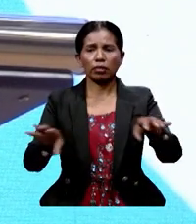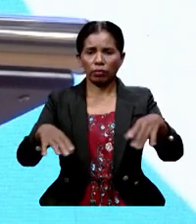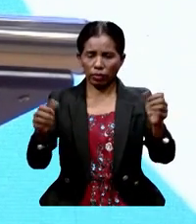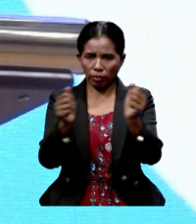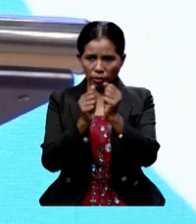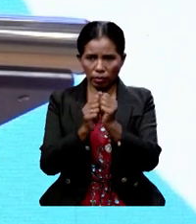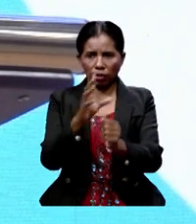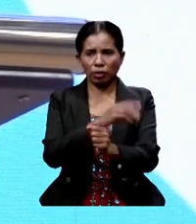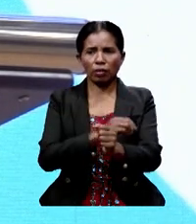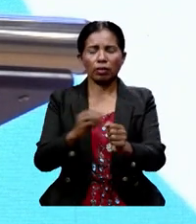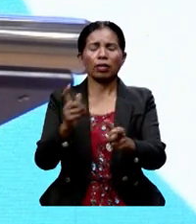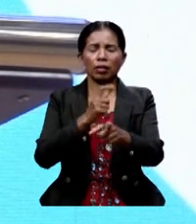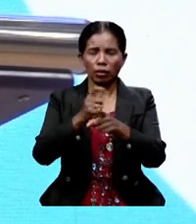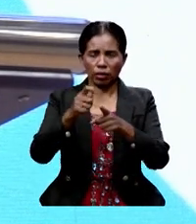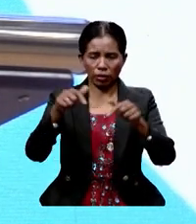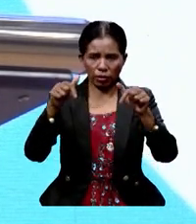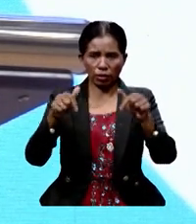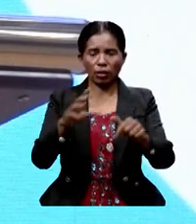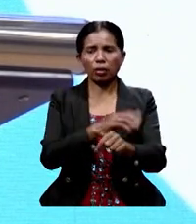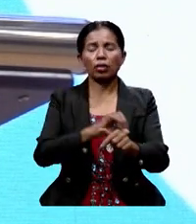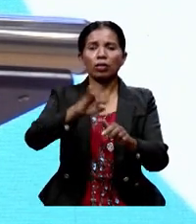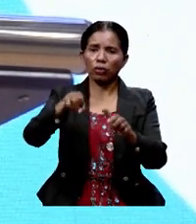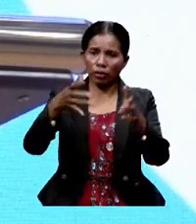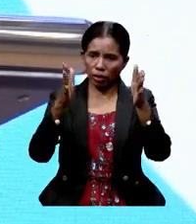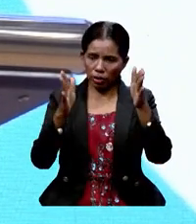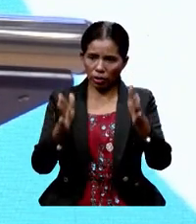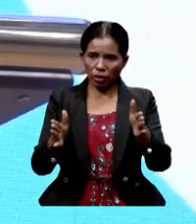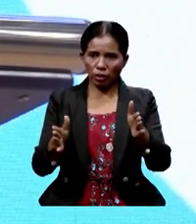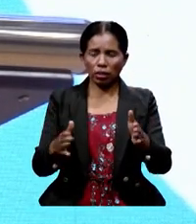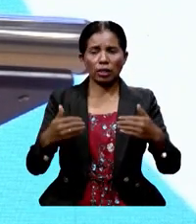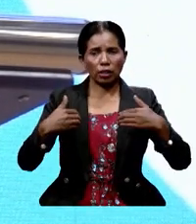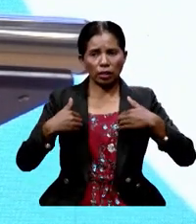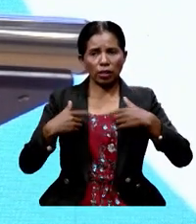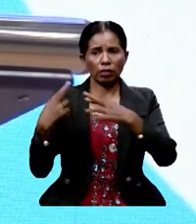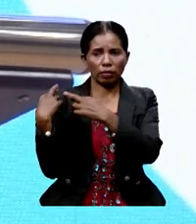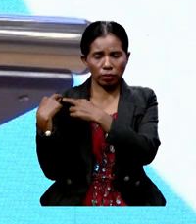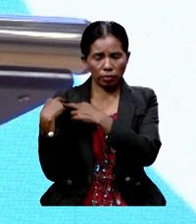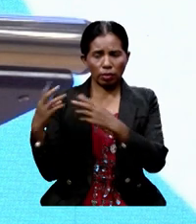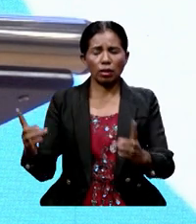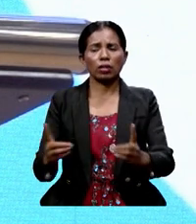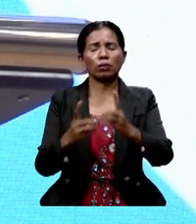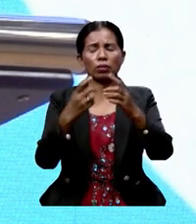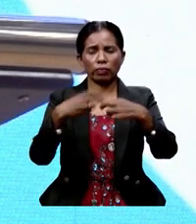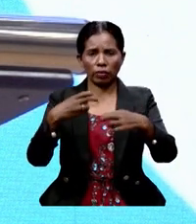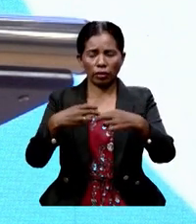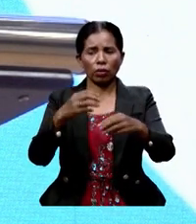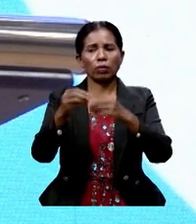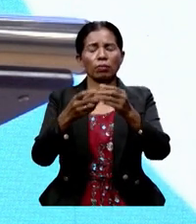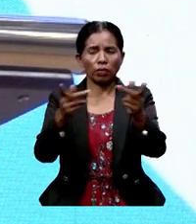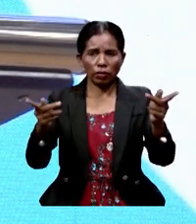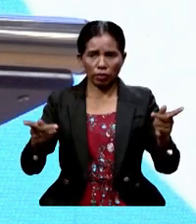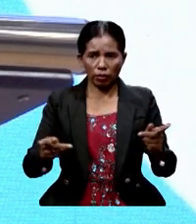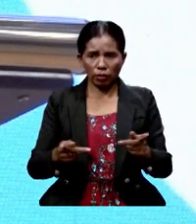da prática do rigor e os jornalistas devem poder mapear os desafios ambientais que todos,